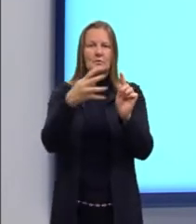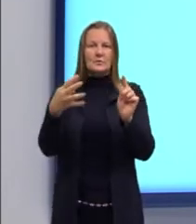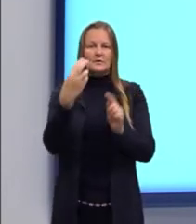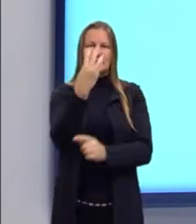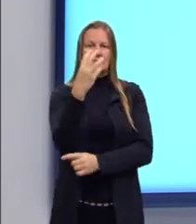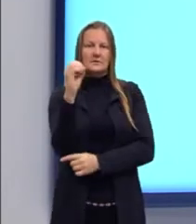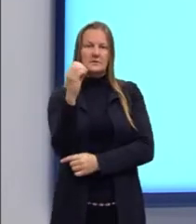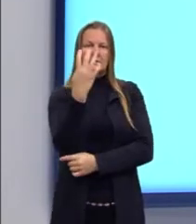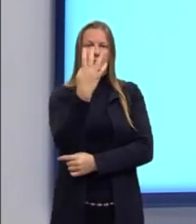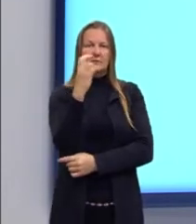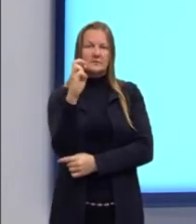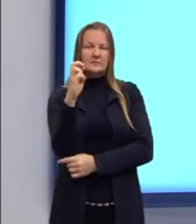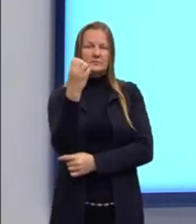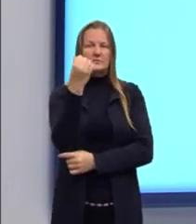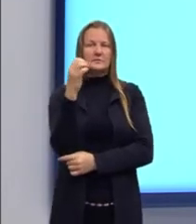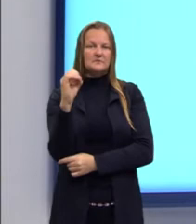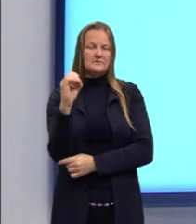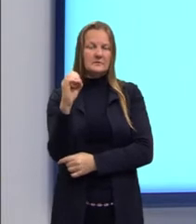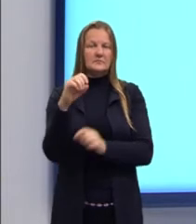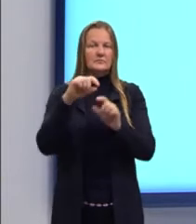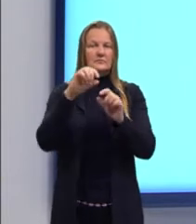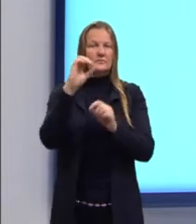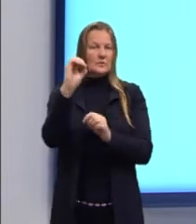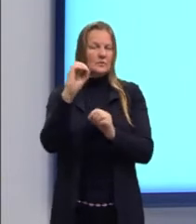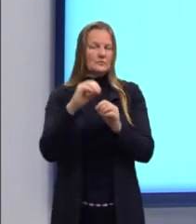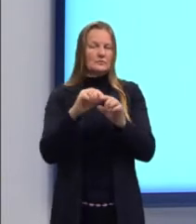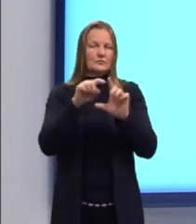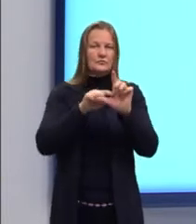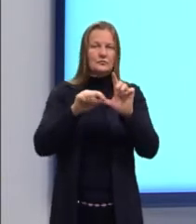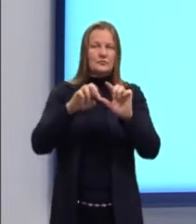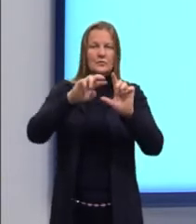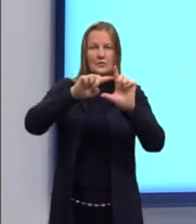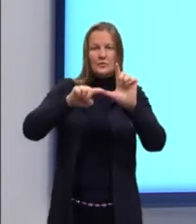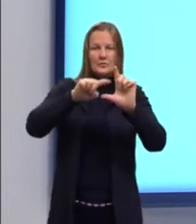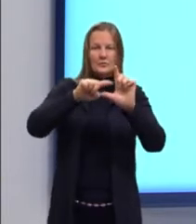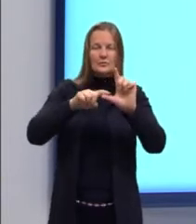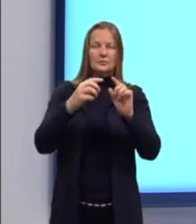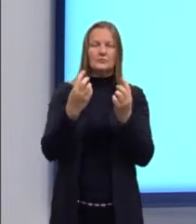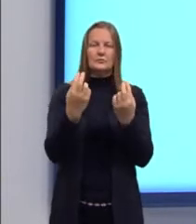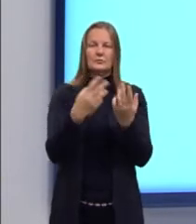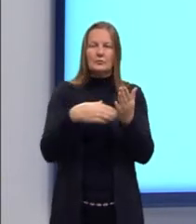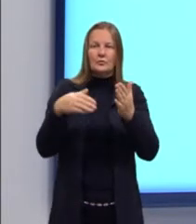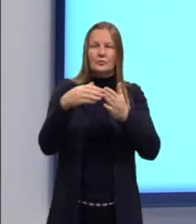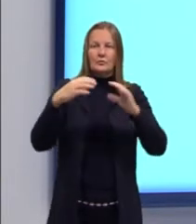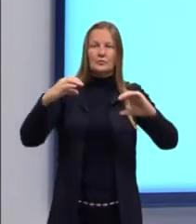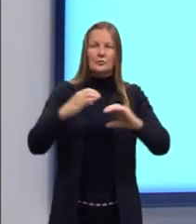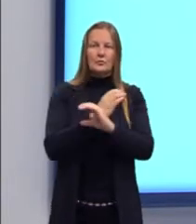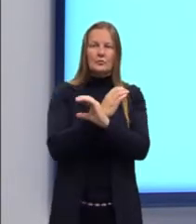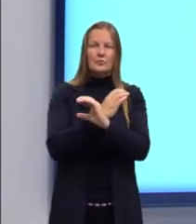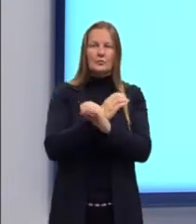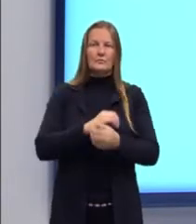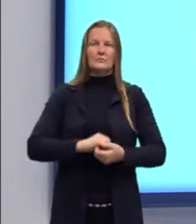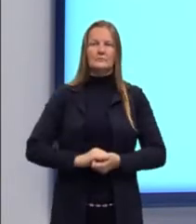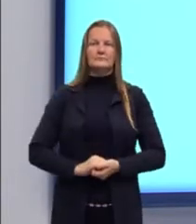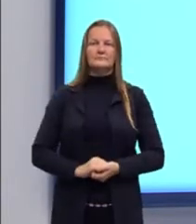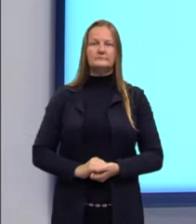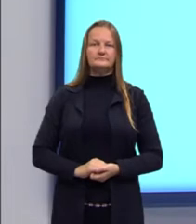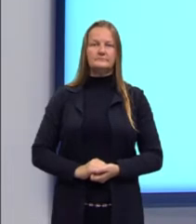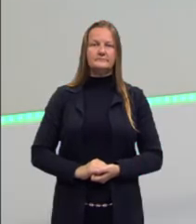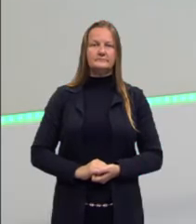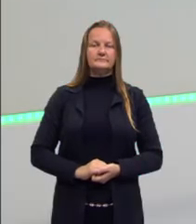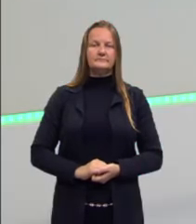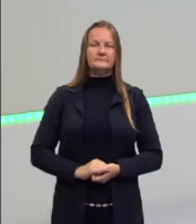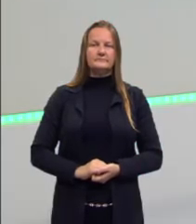45 e 60 graus Então esse seria o nosso círculo trigonométrico de uma forma um pouco mais completa